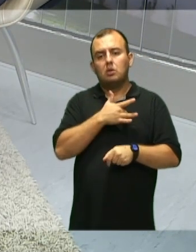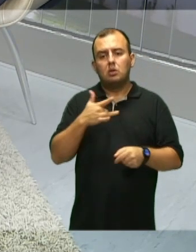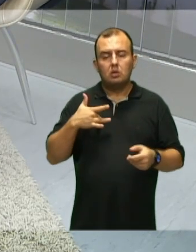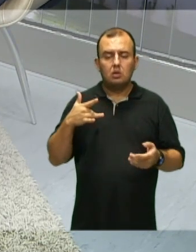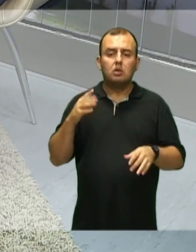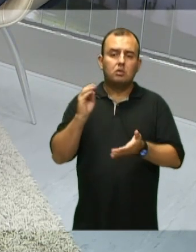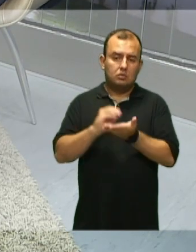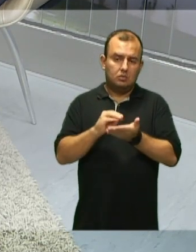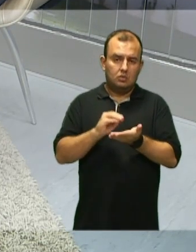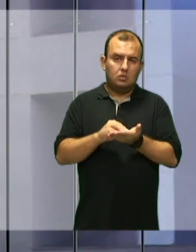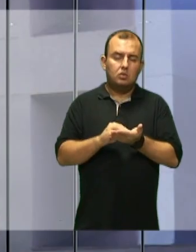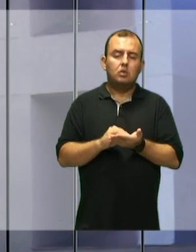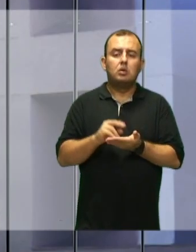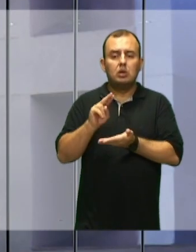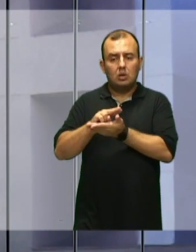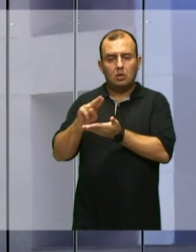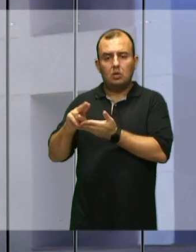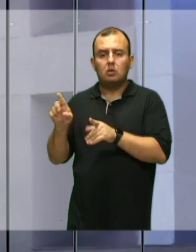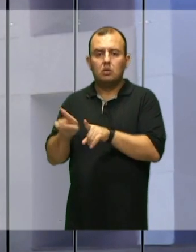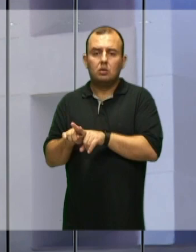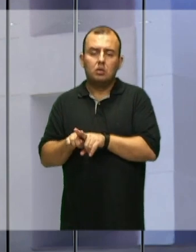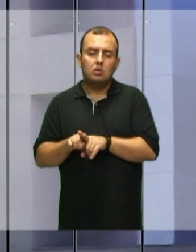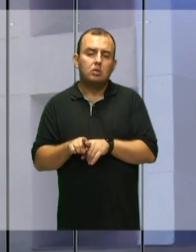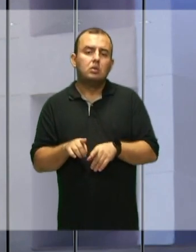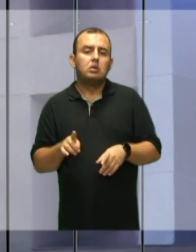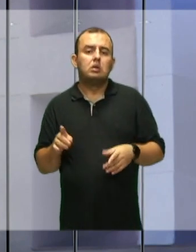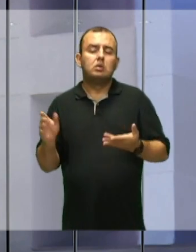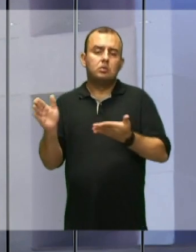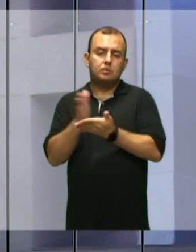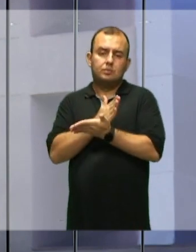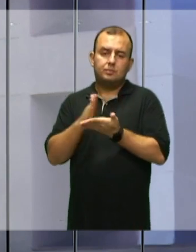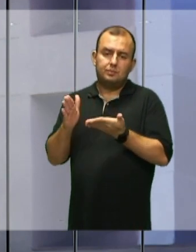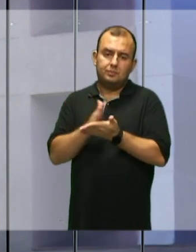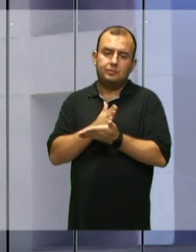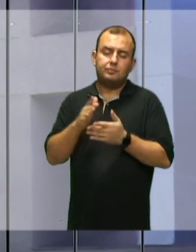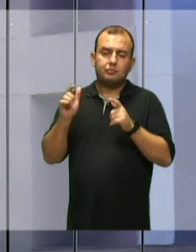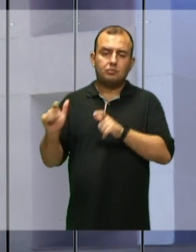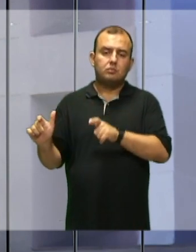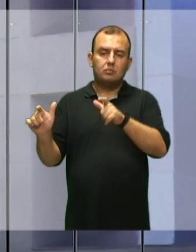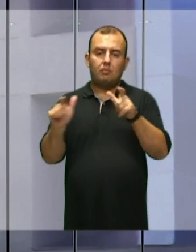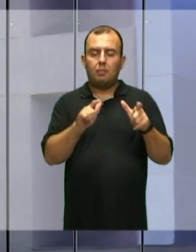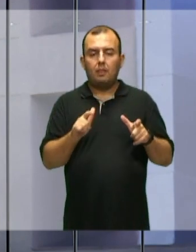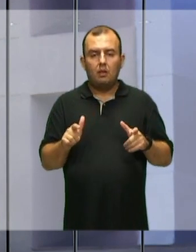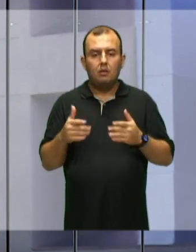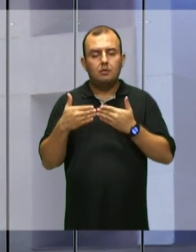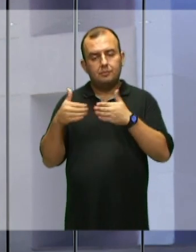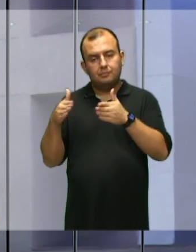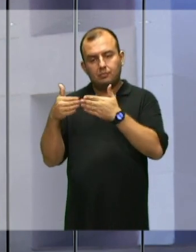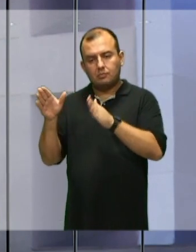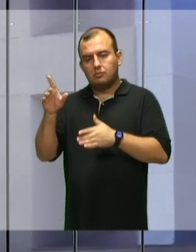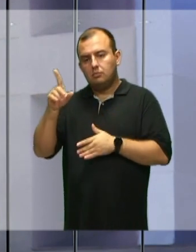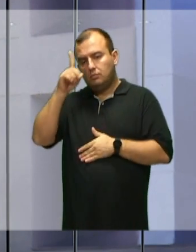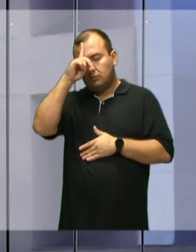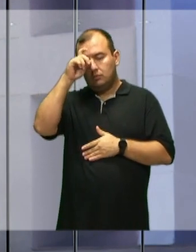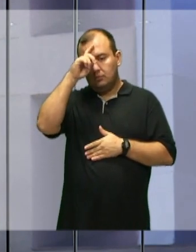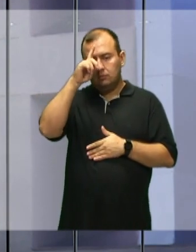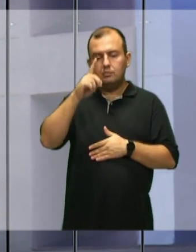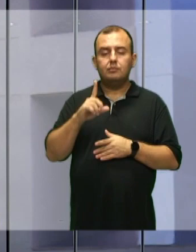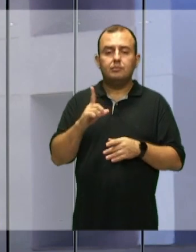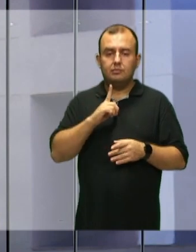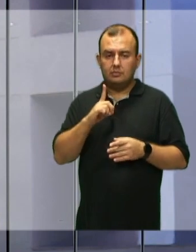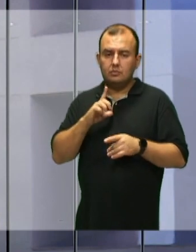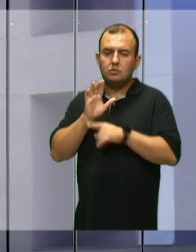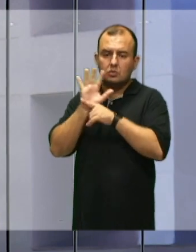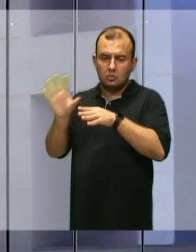saúde Além da questão dos leitos nós temos ainda alguns algumas alas para serem abert no Hospital Marieta que vai continuar